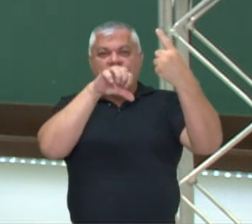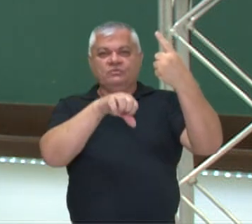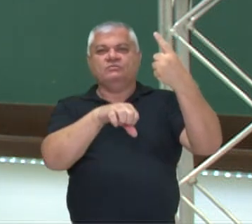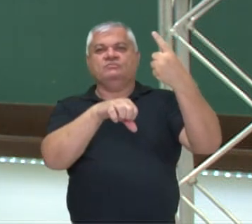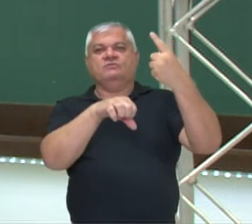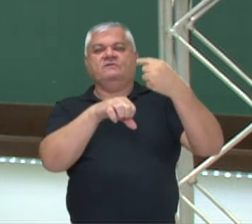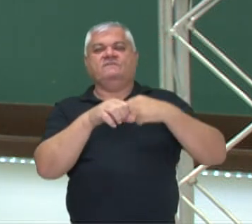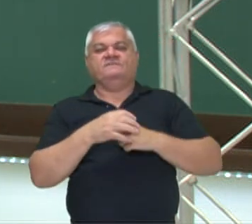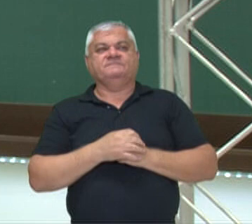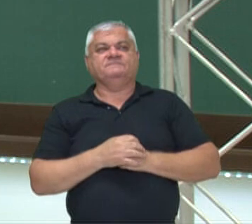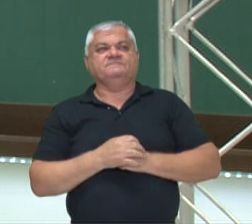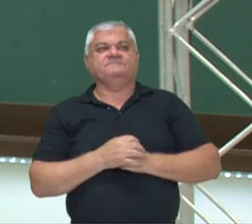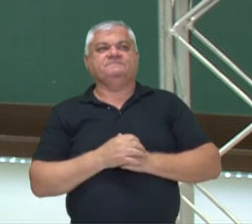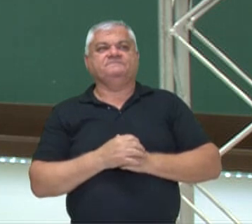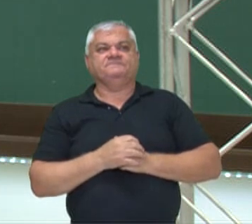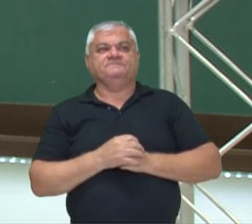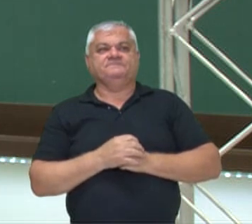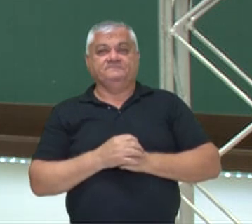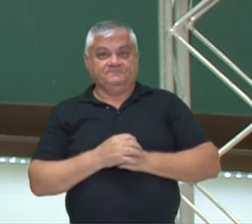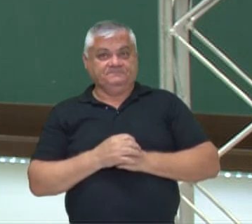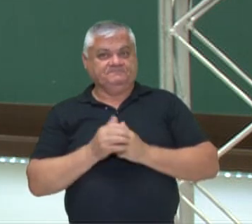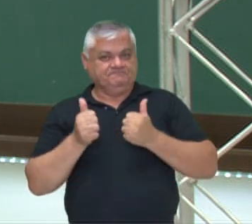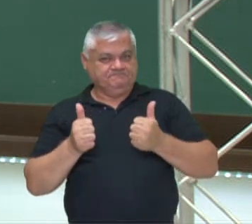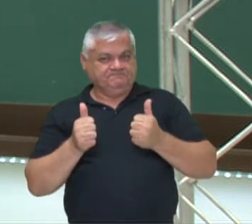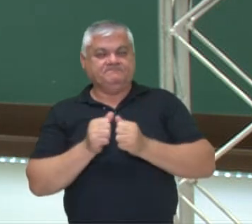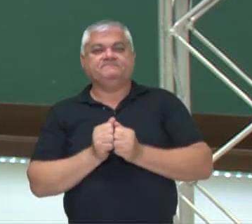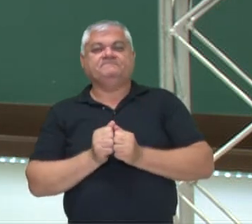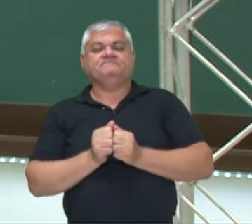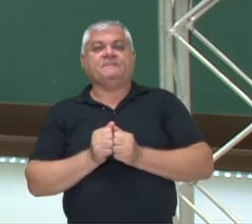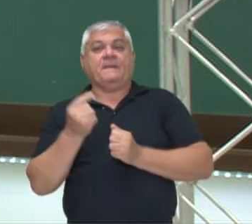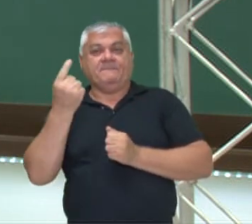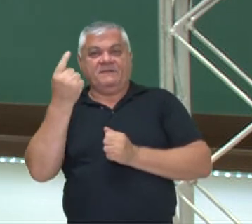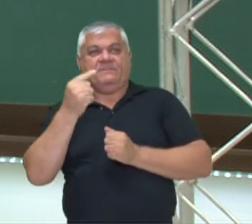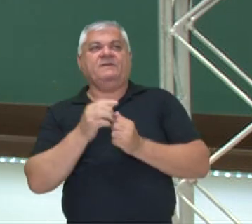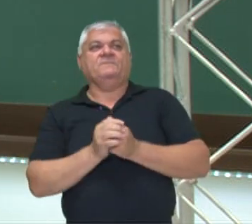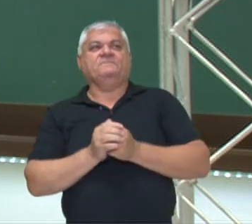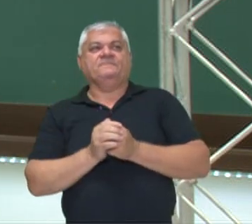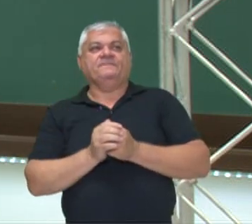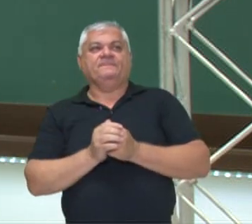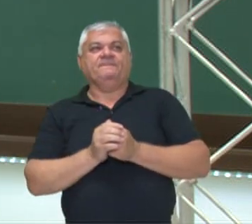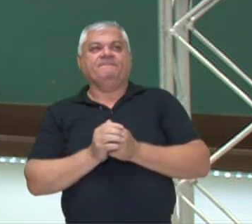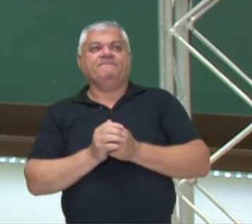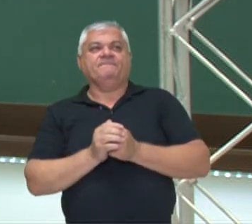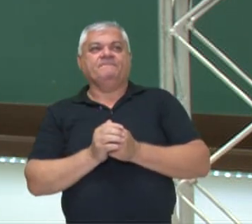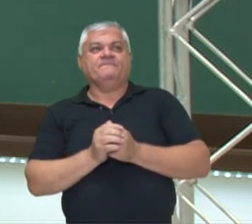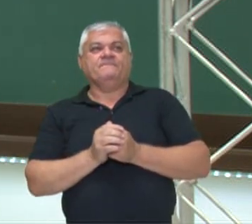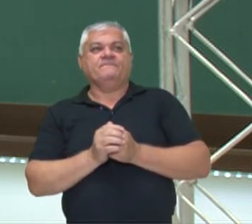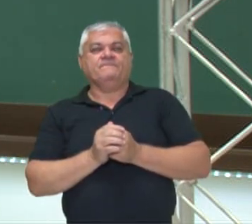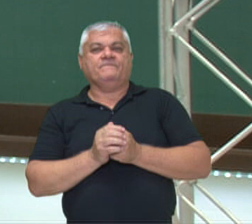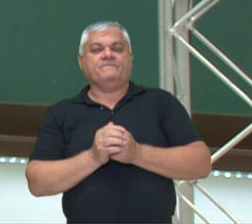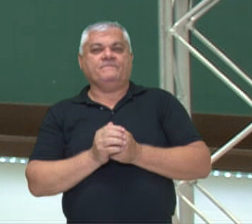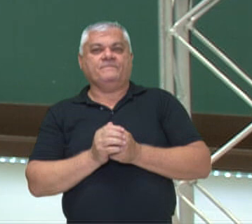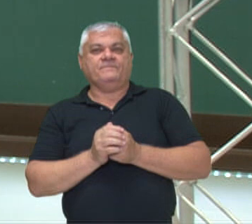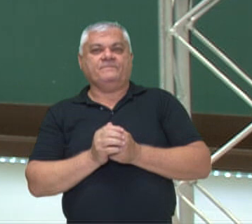da reserva? 9. Certo? Fiz a primeira multiplicação, tiro as reservas aqui.